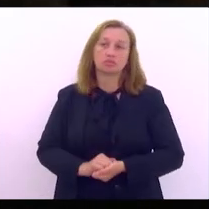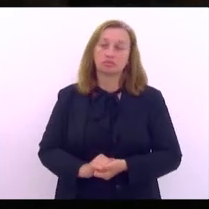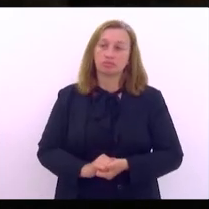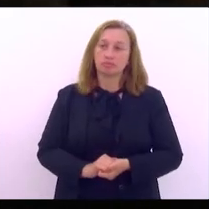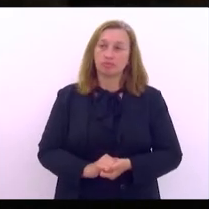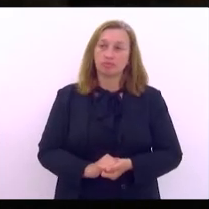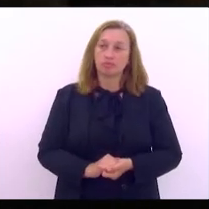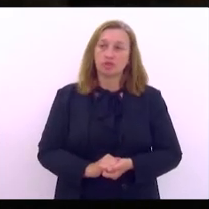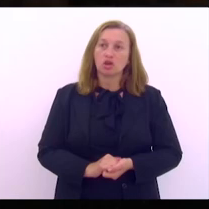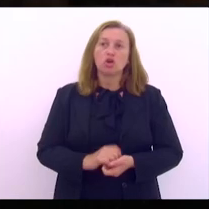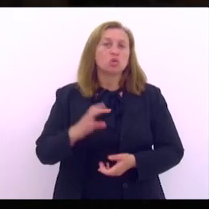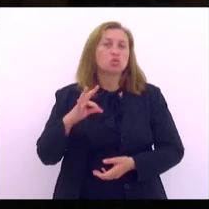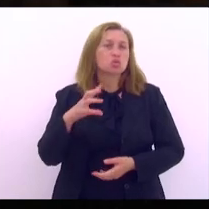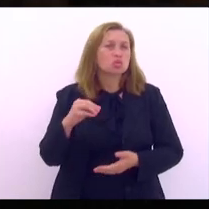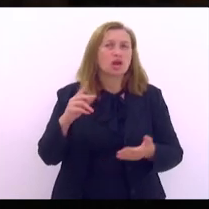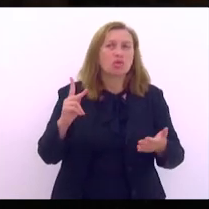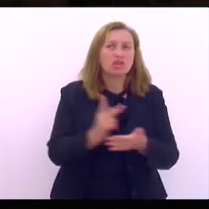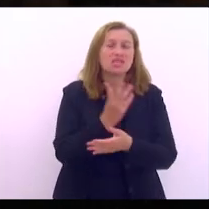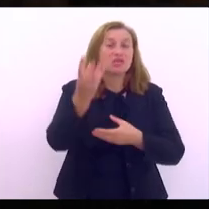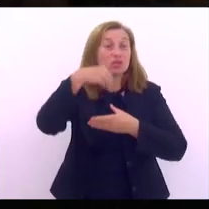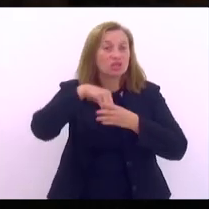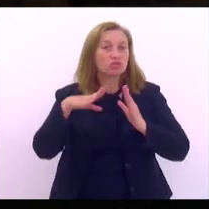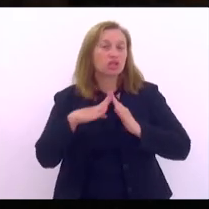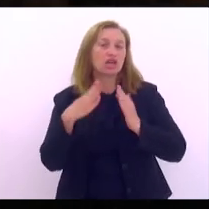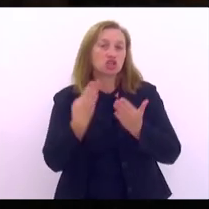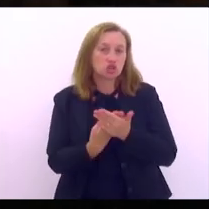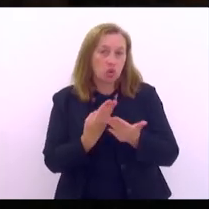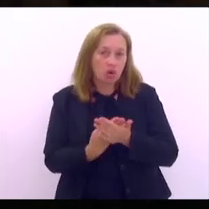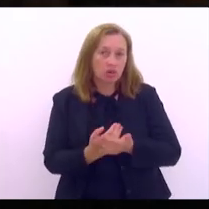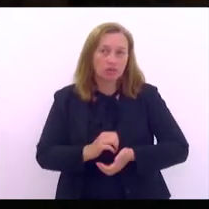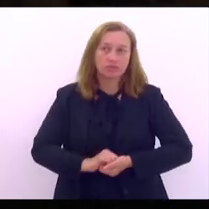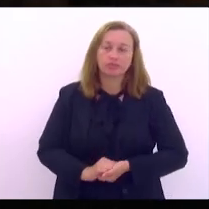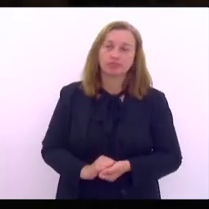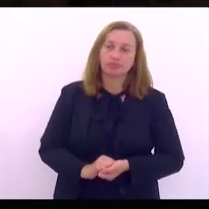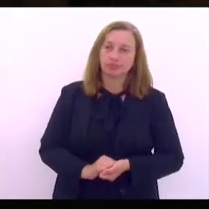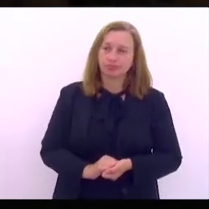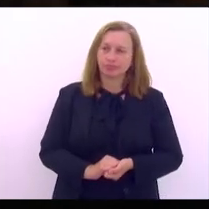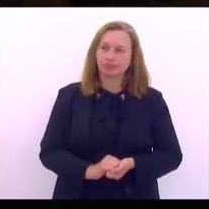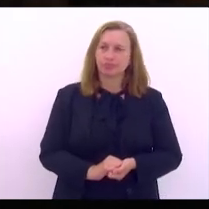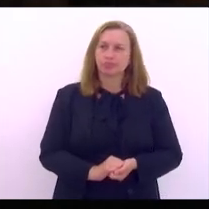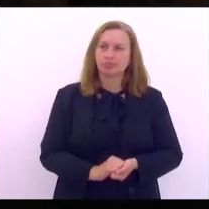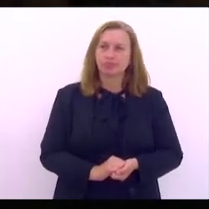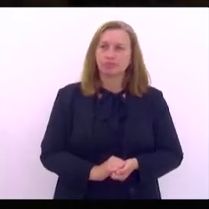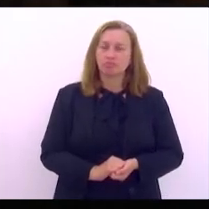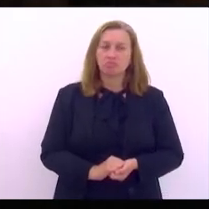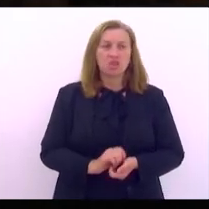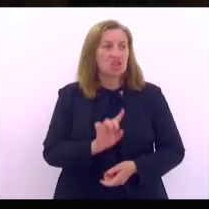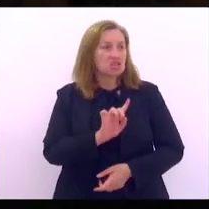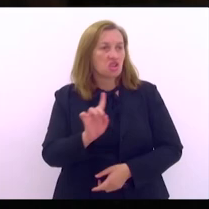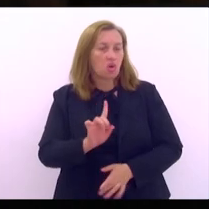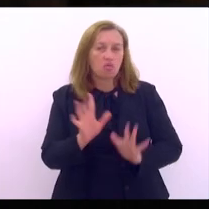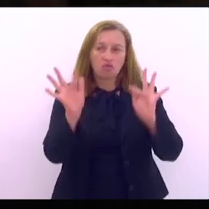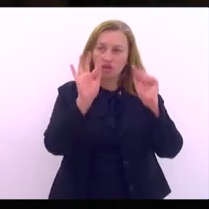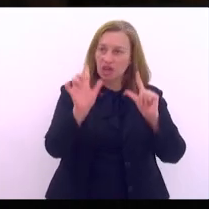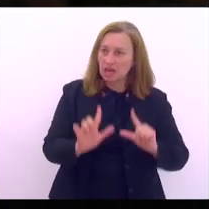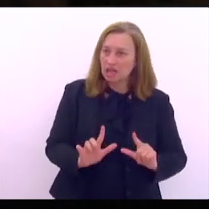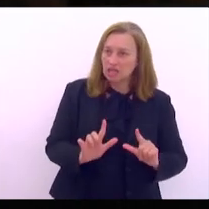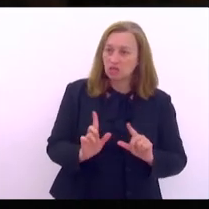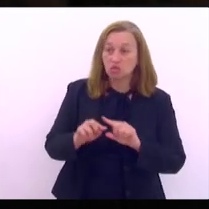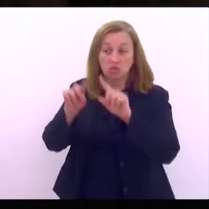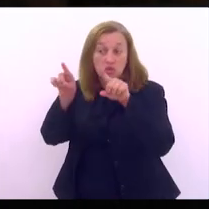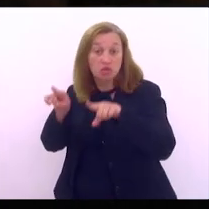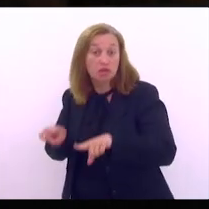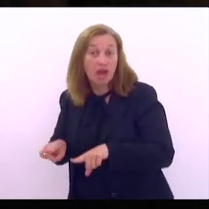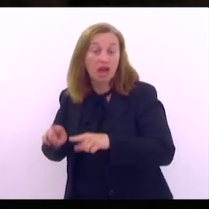Bom, isso tudo aconteceu no Colégio Estadual Califórnia. Não satisfeitos, os